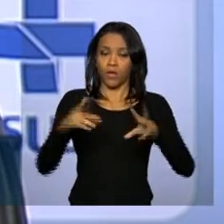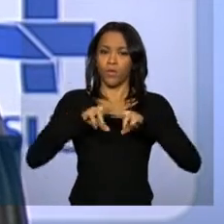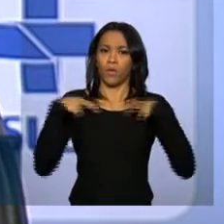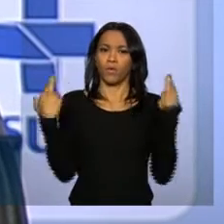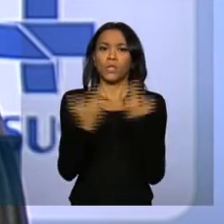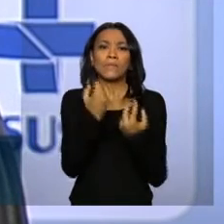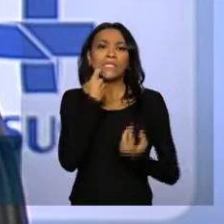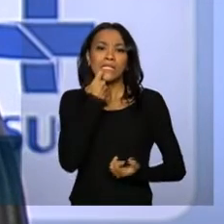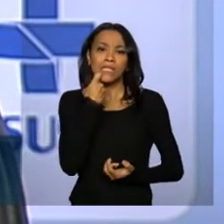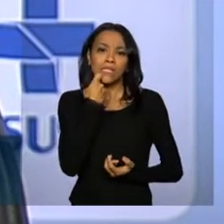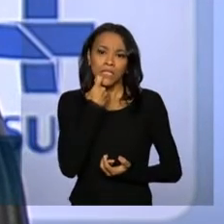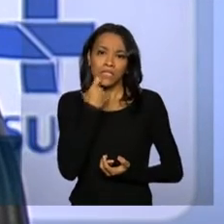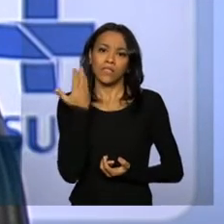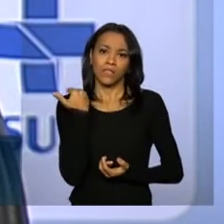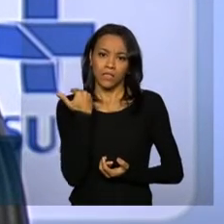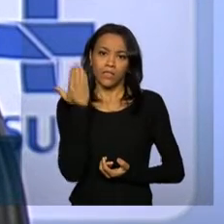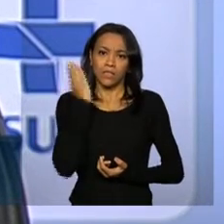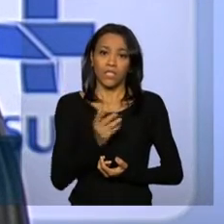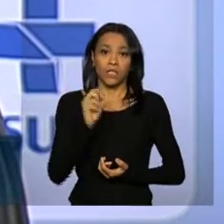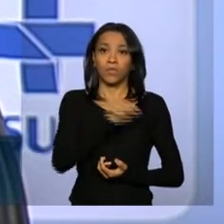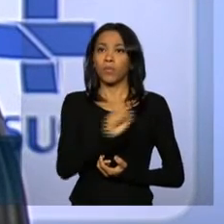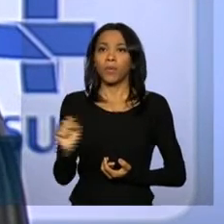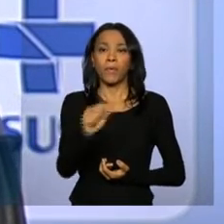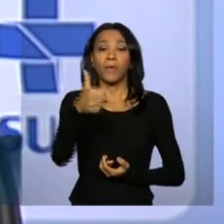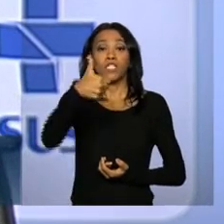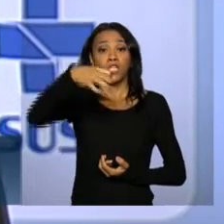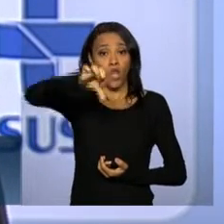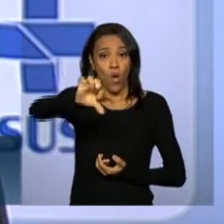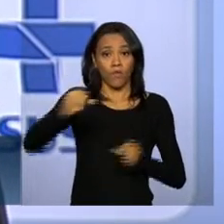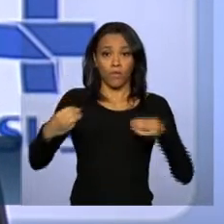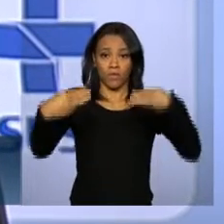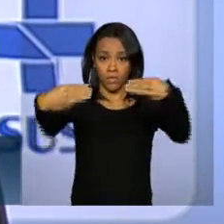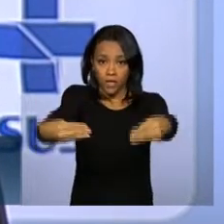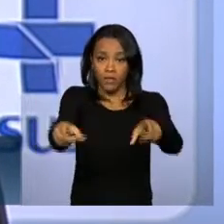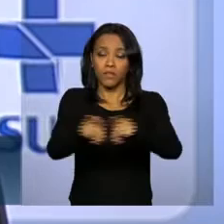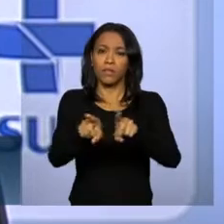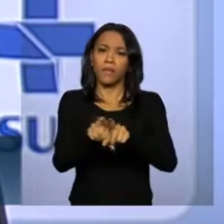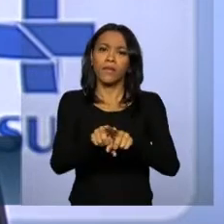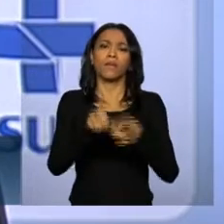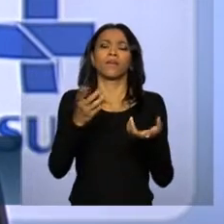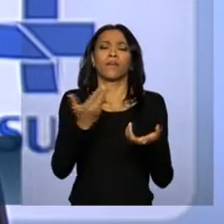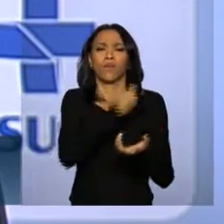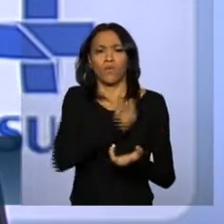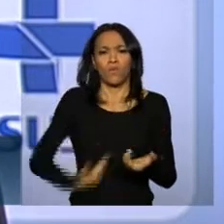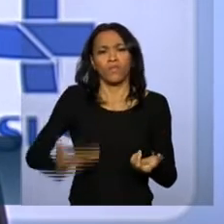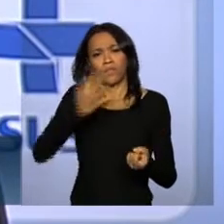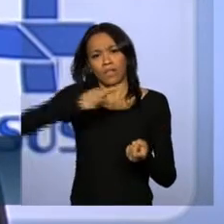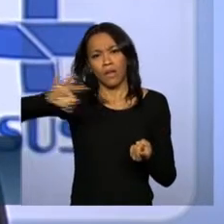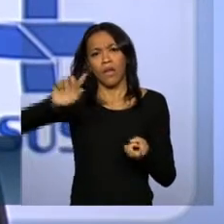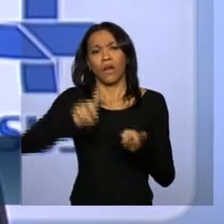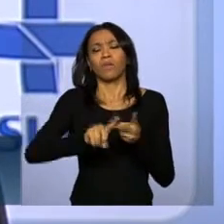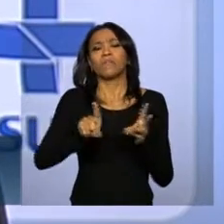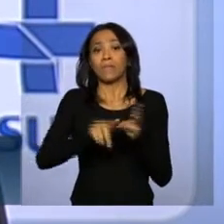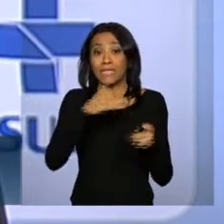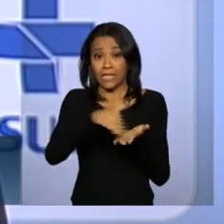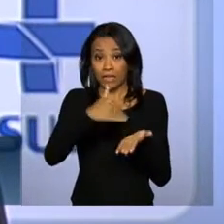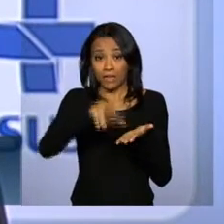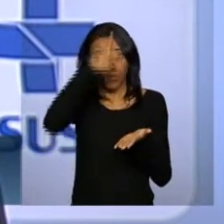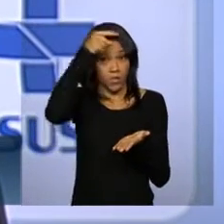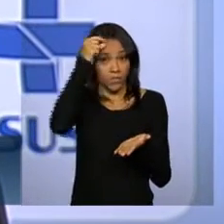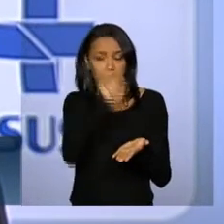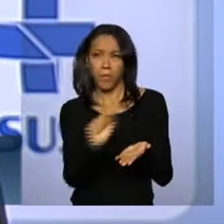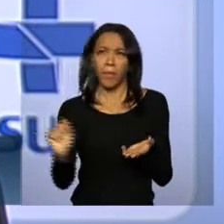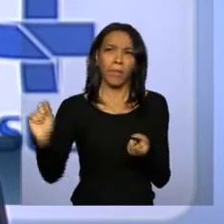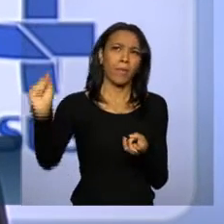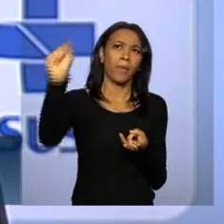com 19 ministérios e outras instituições do governo federal e também com a presença das representações de secretarias municipais